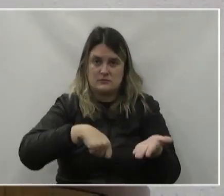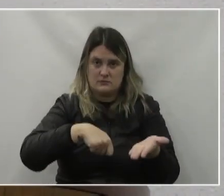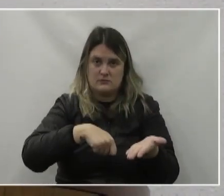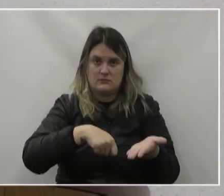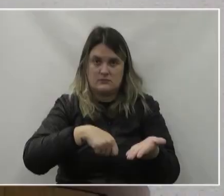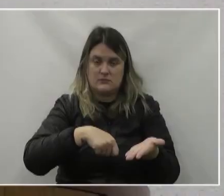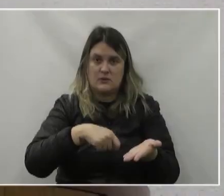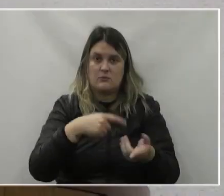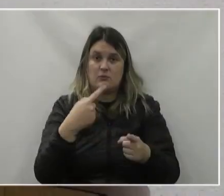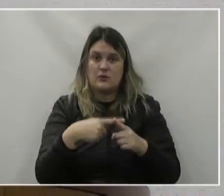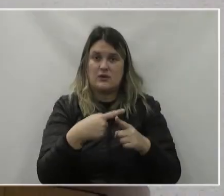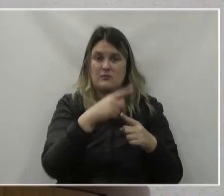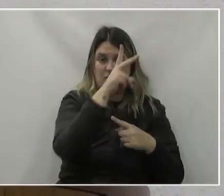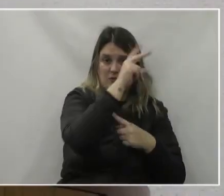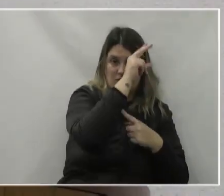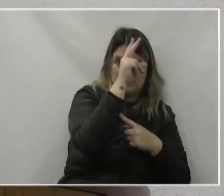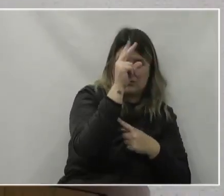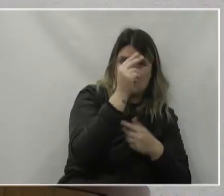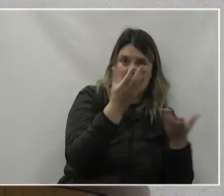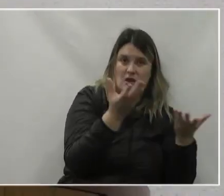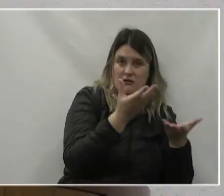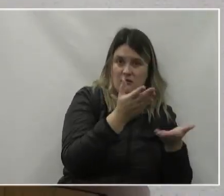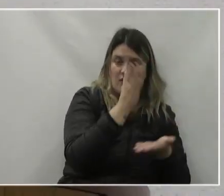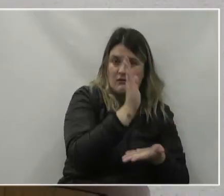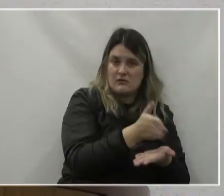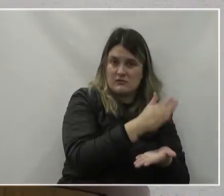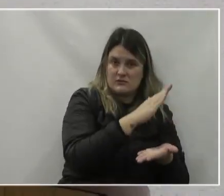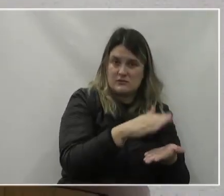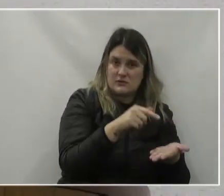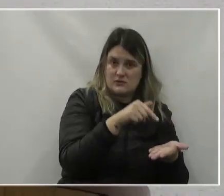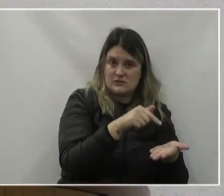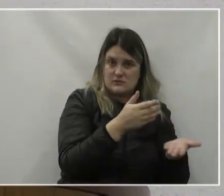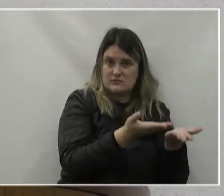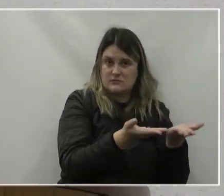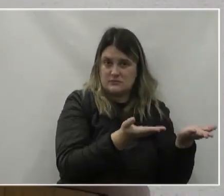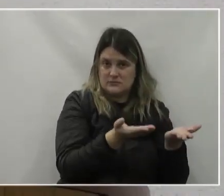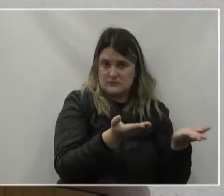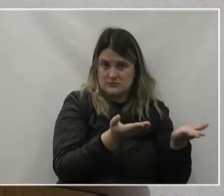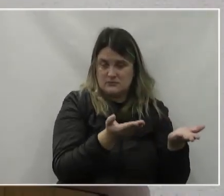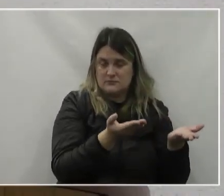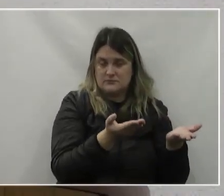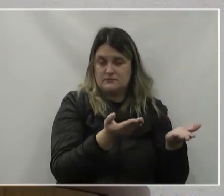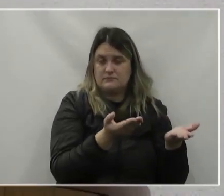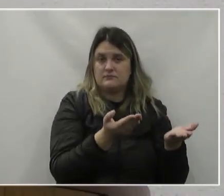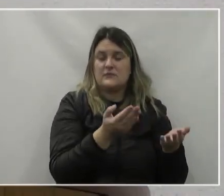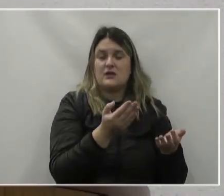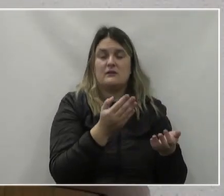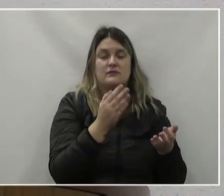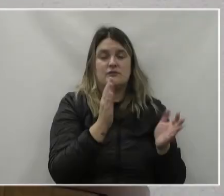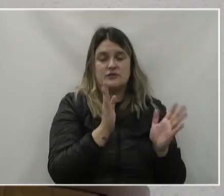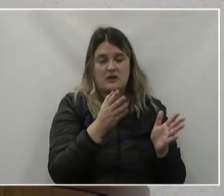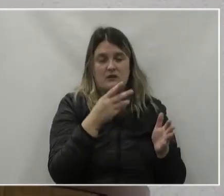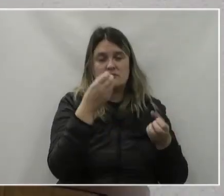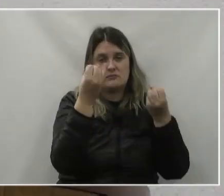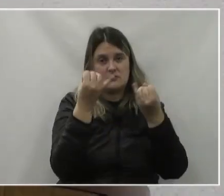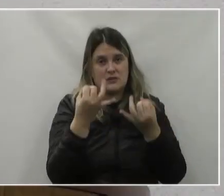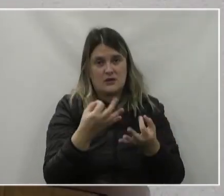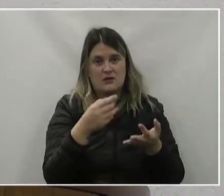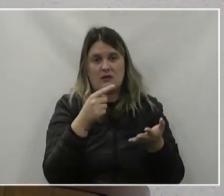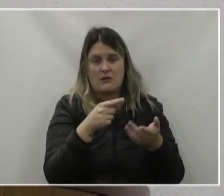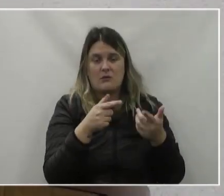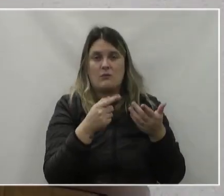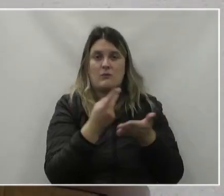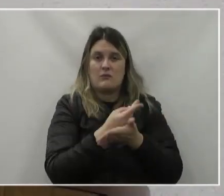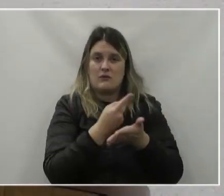a nulidade do ato licitatório, que, de certa forma, né, eu já comentei, é um equívoco jurídico, né? Então,